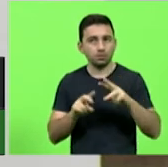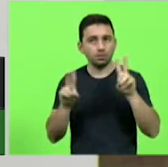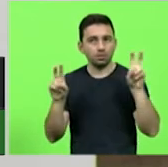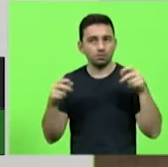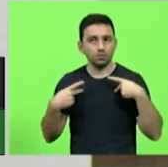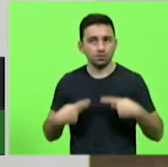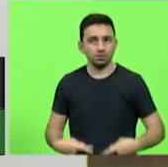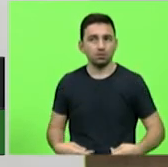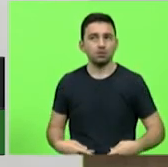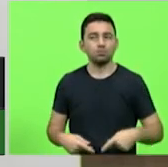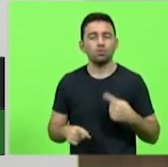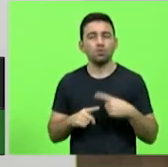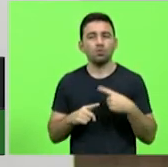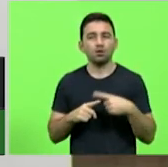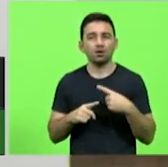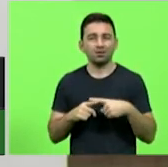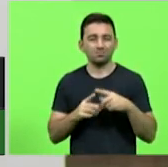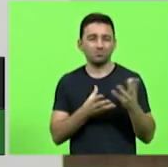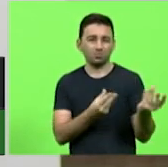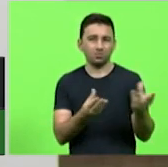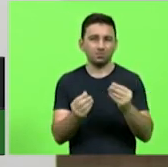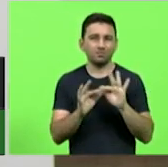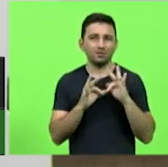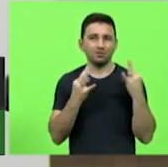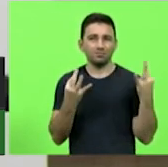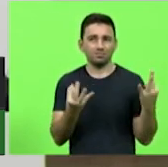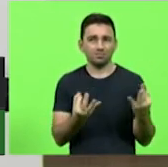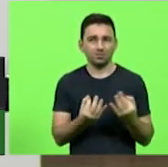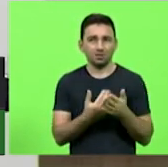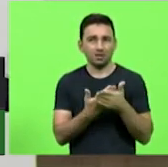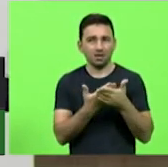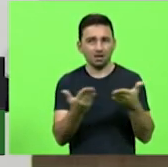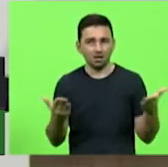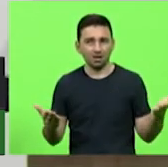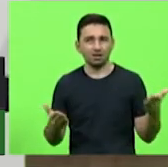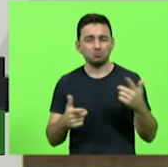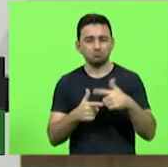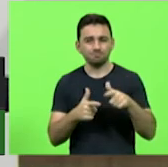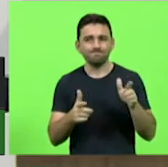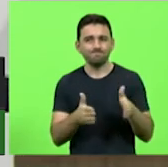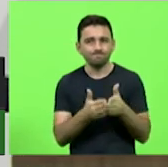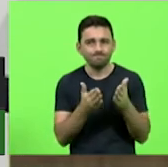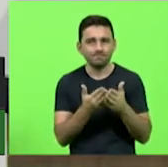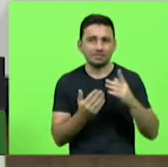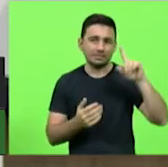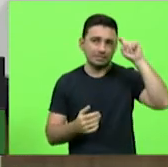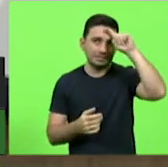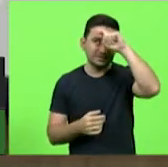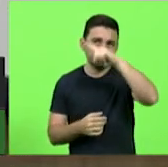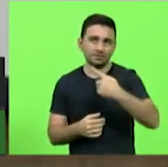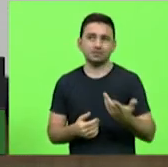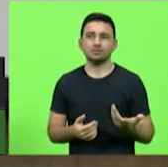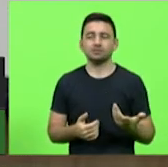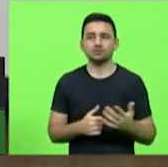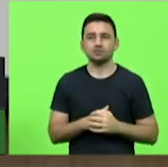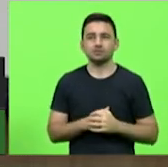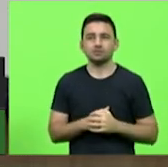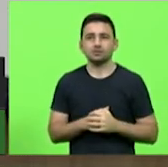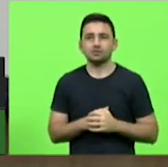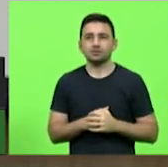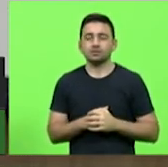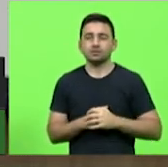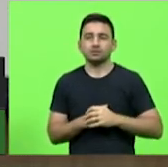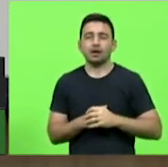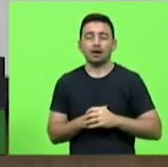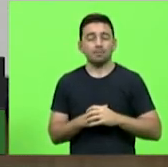nesse momento em que famílias estão em situação de vulnerabilidade, passando por uma situação das